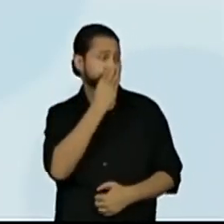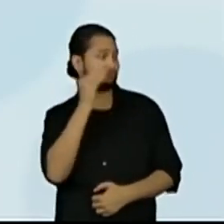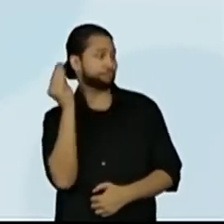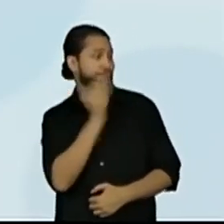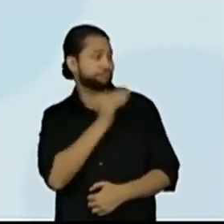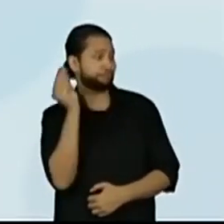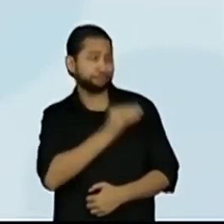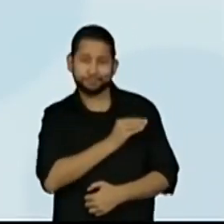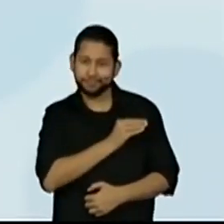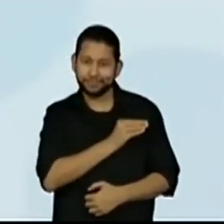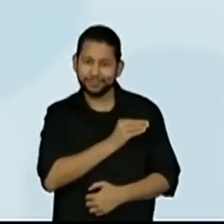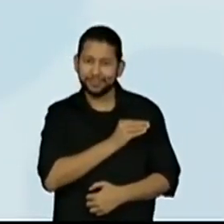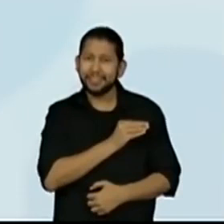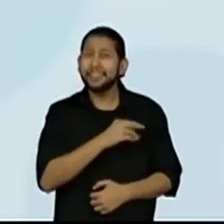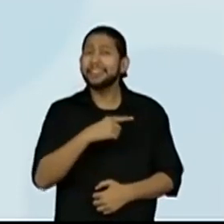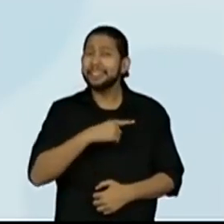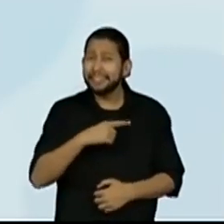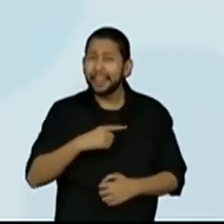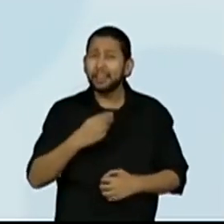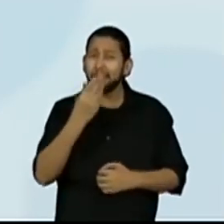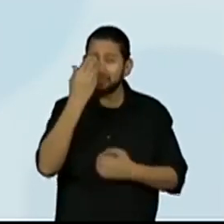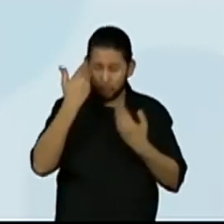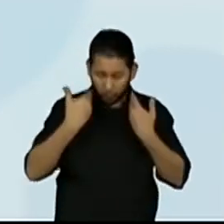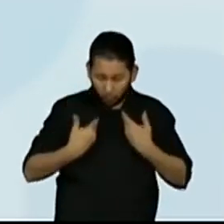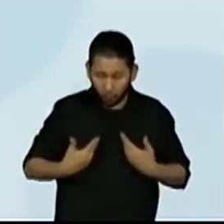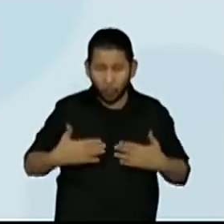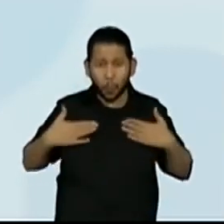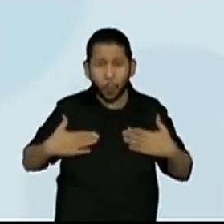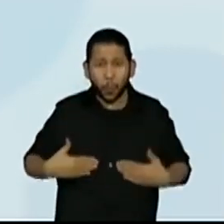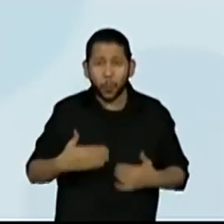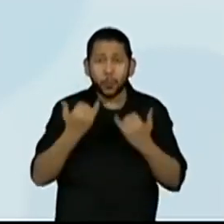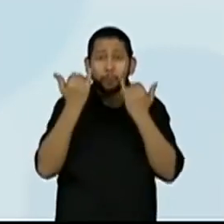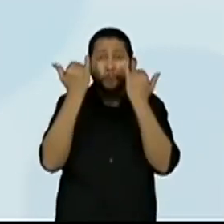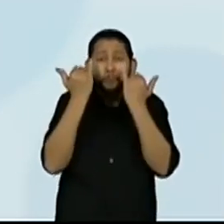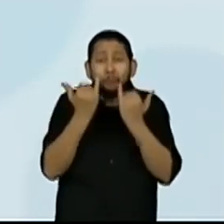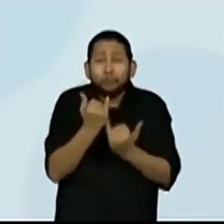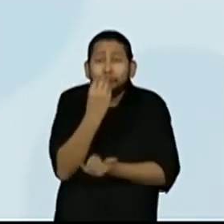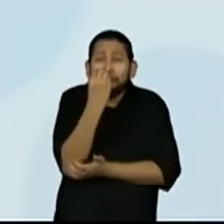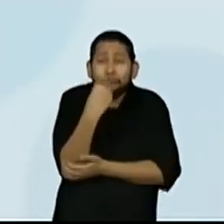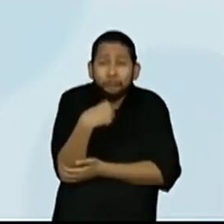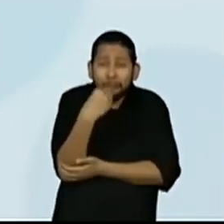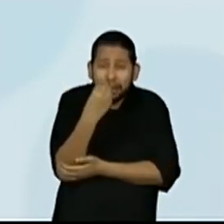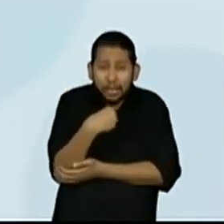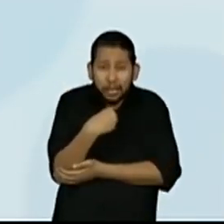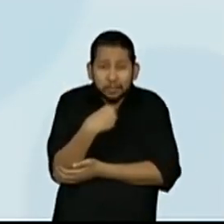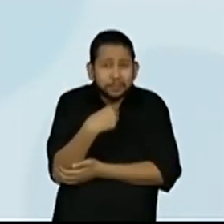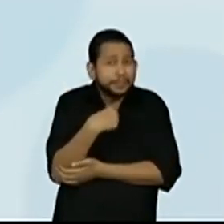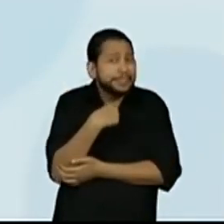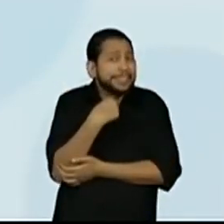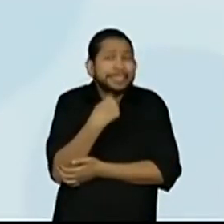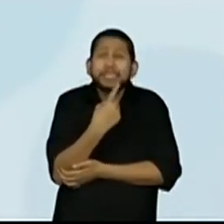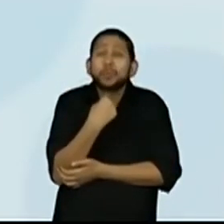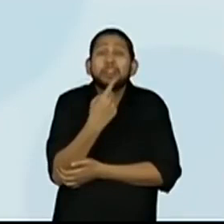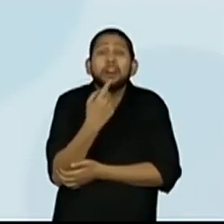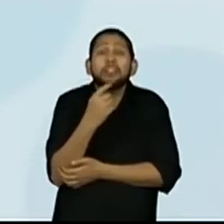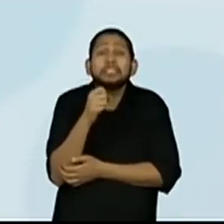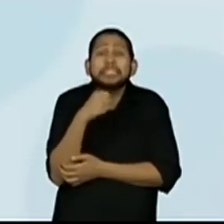ouvido. É tanta sua fraqueza que, morrendo de surpresa, não pode dar um gemido.